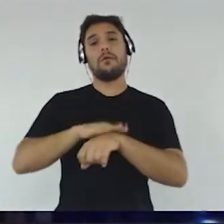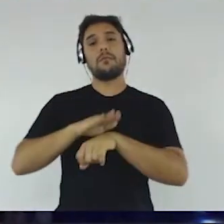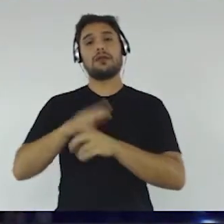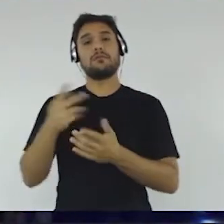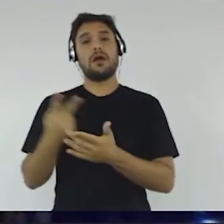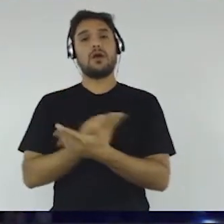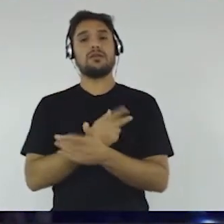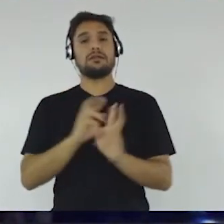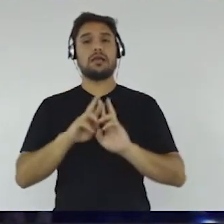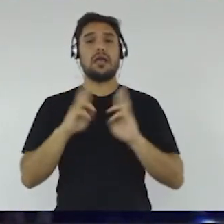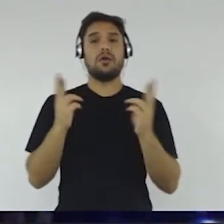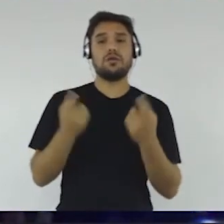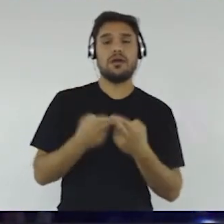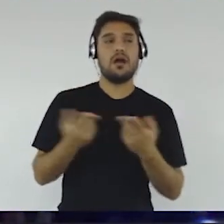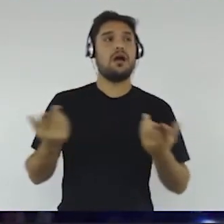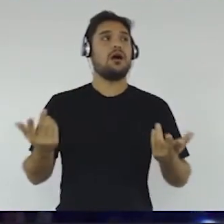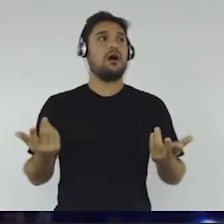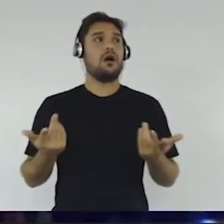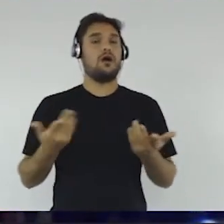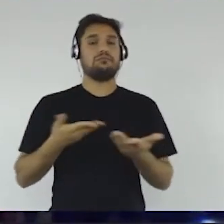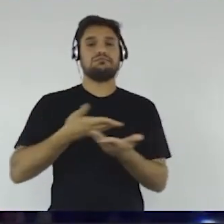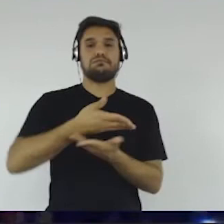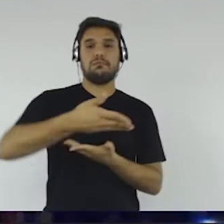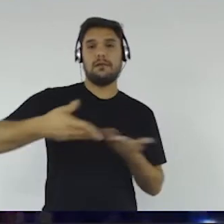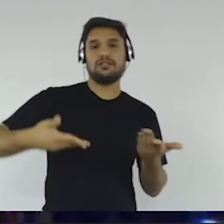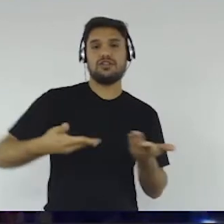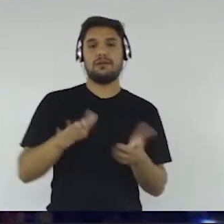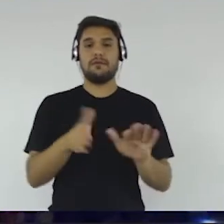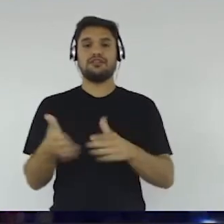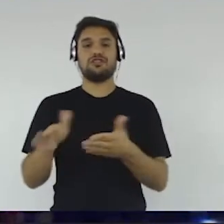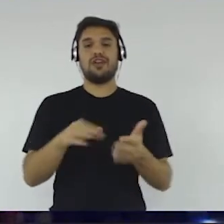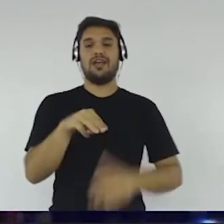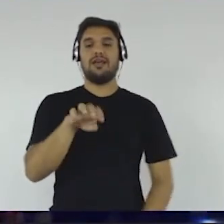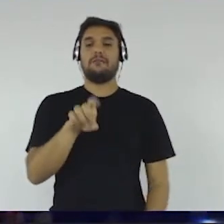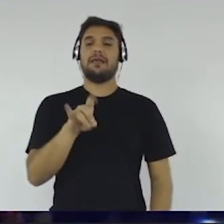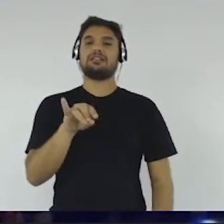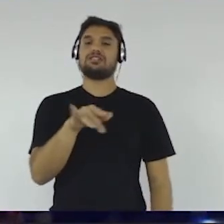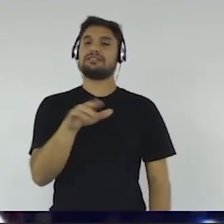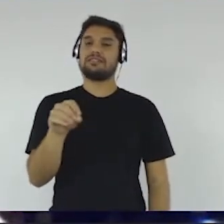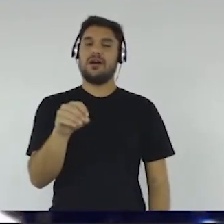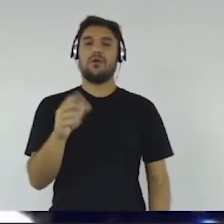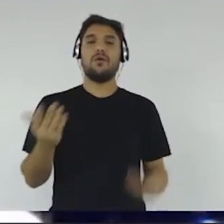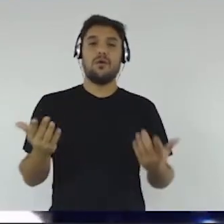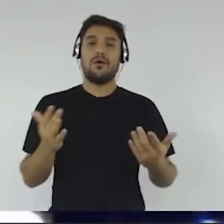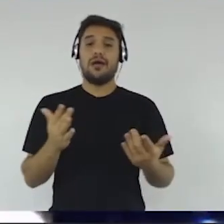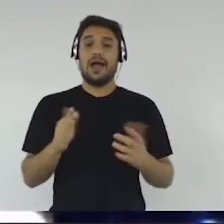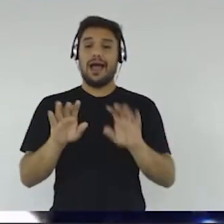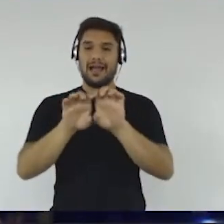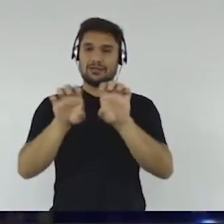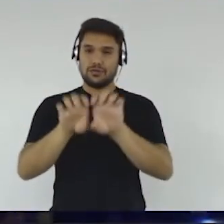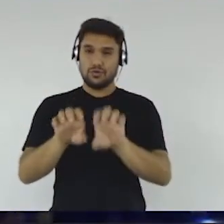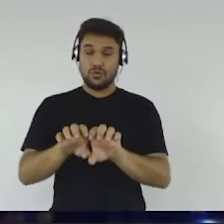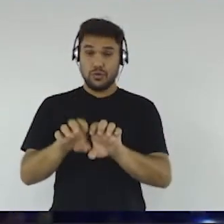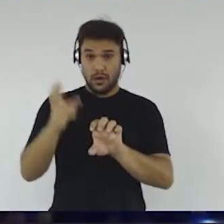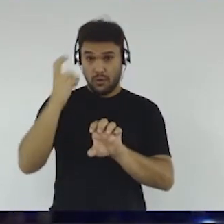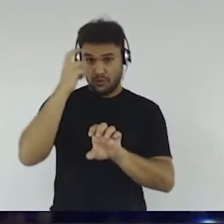realização de eventuais sessões de mediação empresarial. Enfim, a estrutura, a cultura